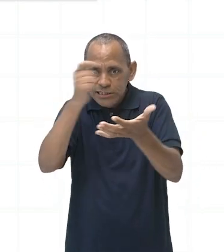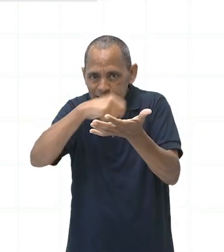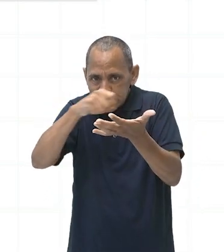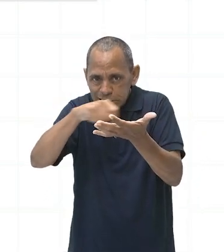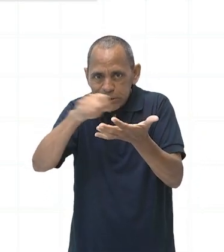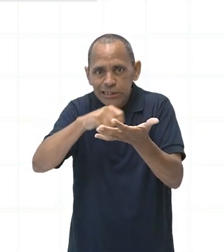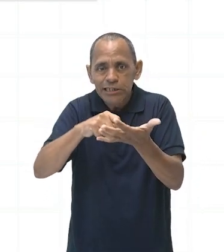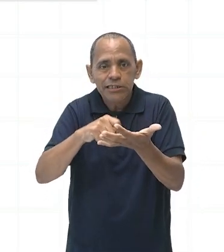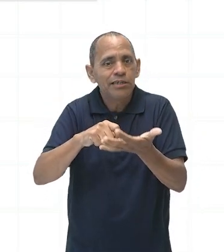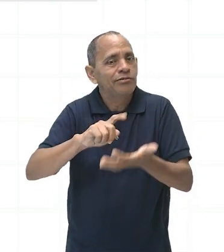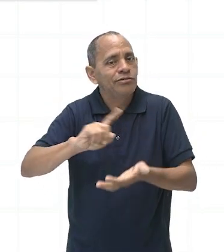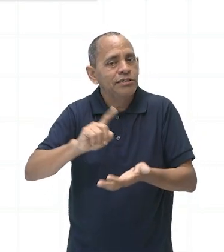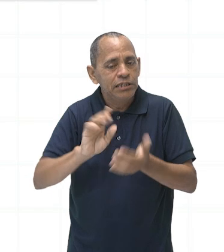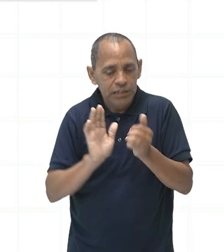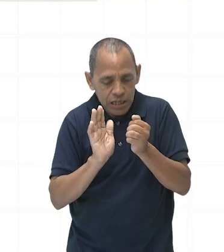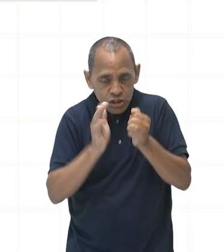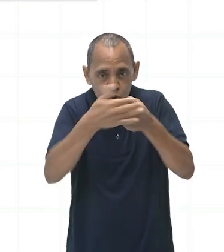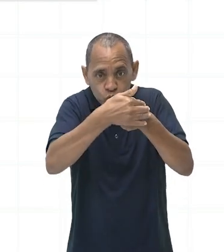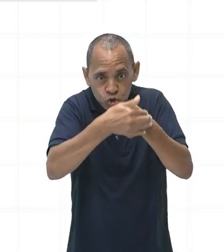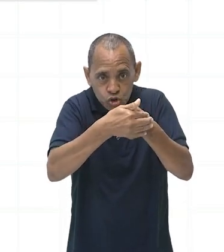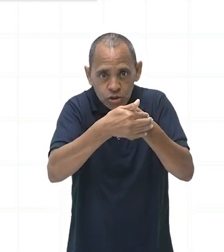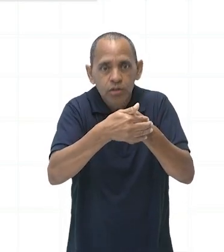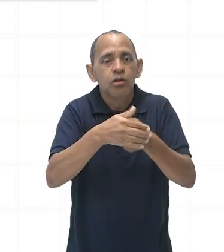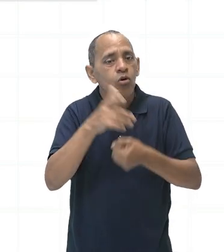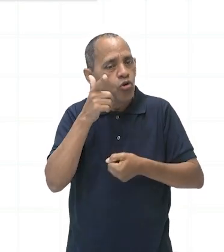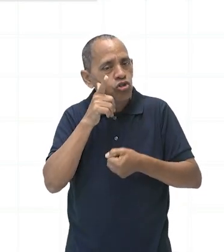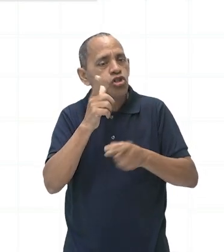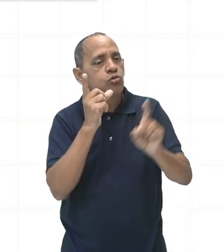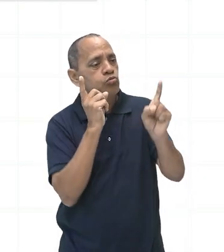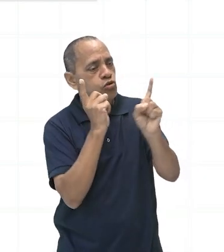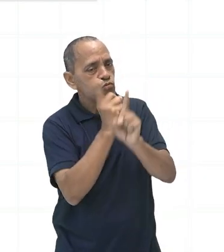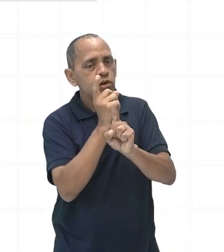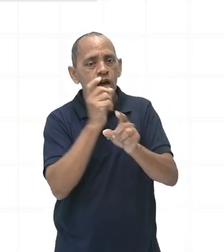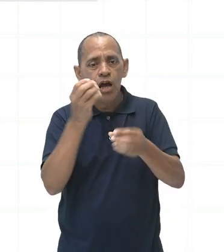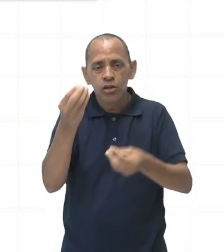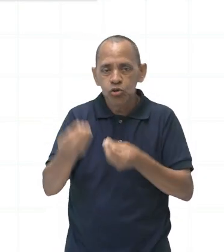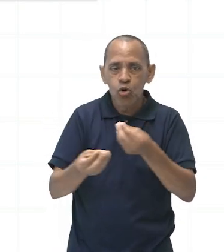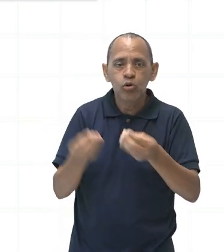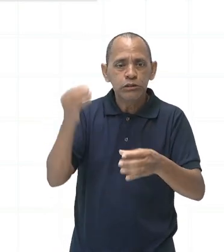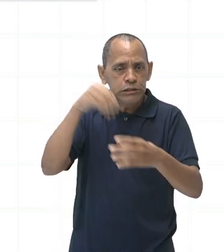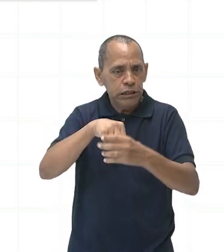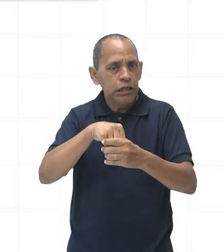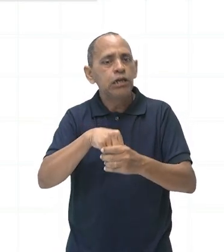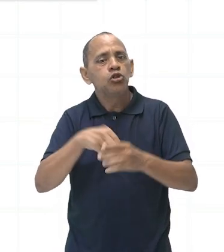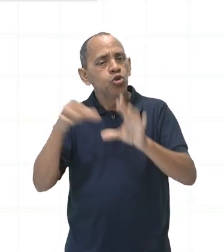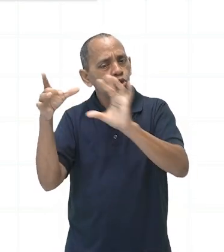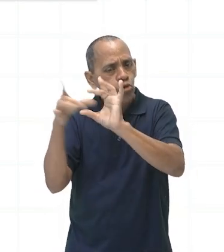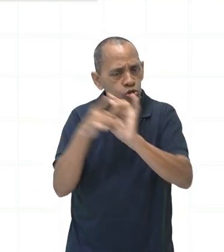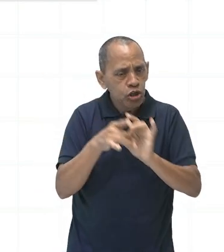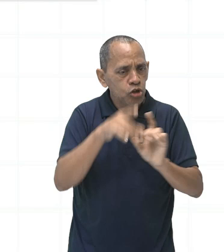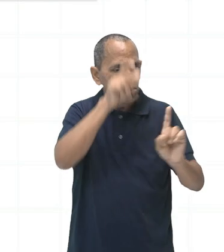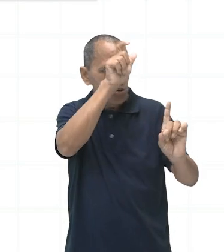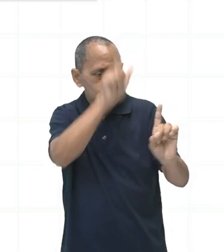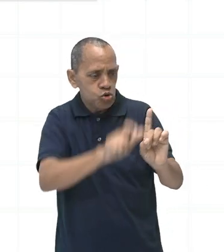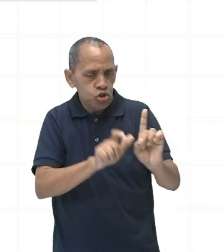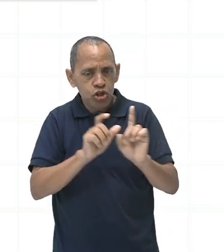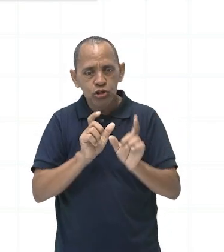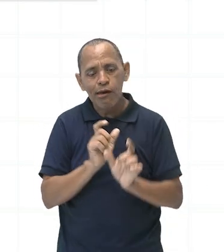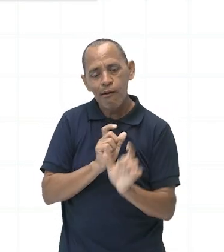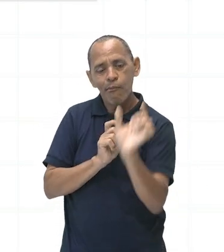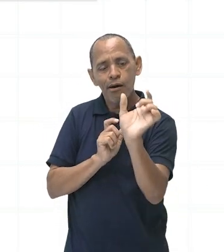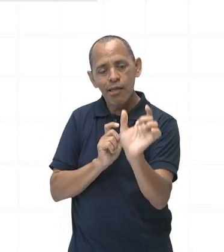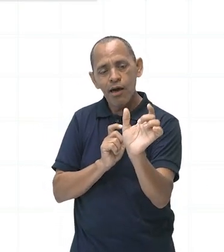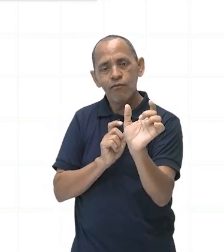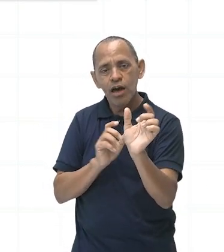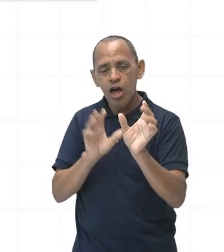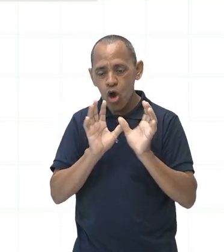omitida, ok? Então, a gente consegue determinar, pelo contexto, que o sujeito é a palavra